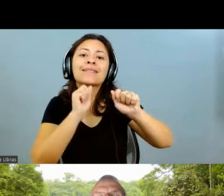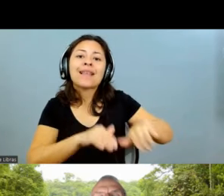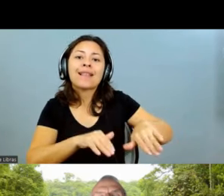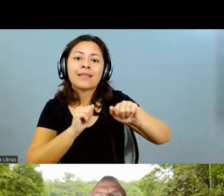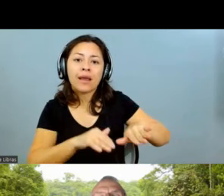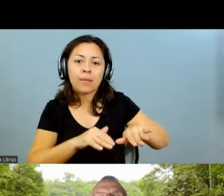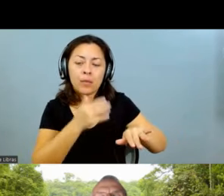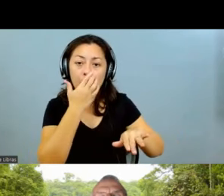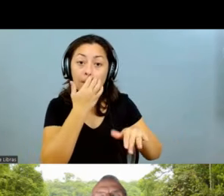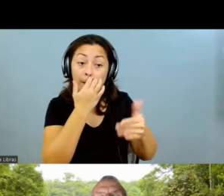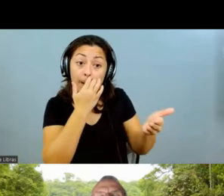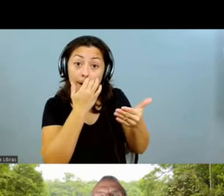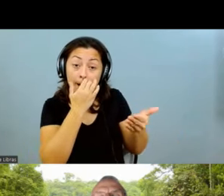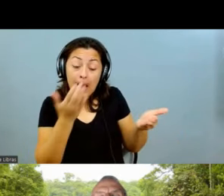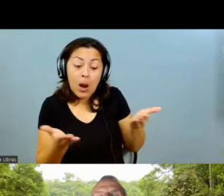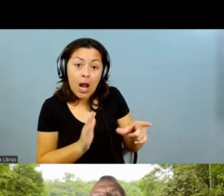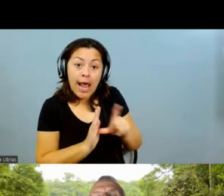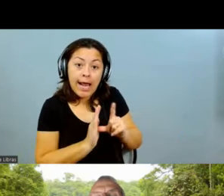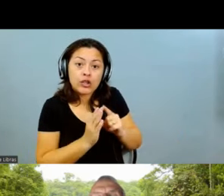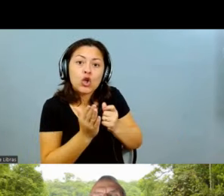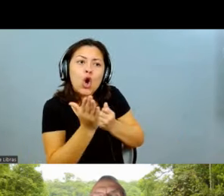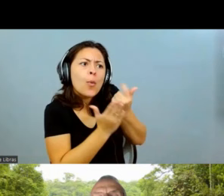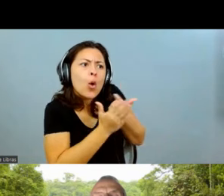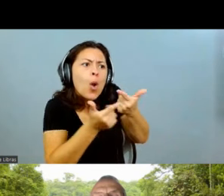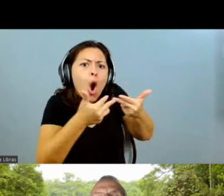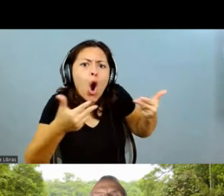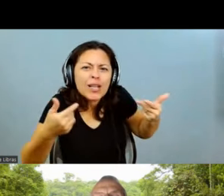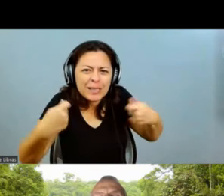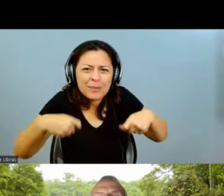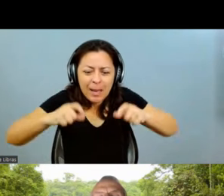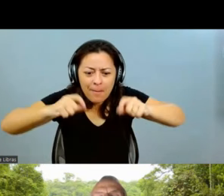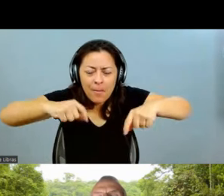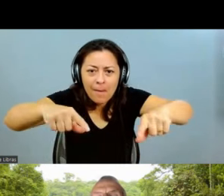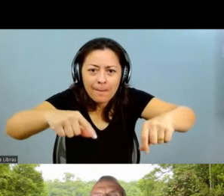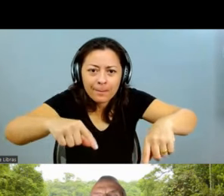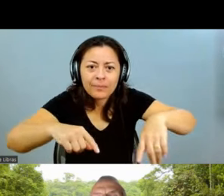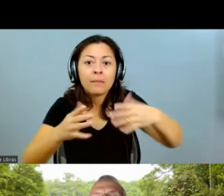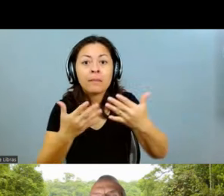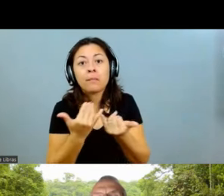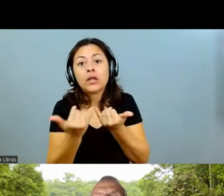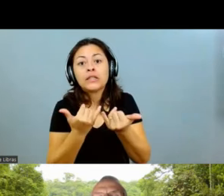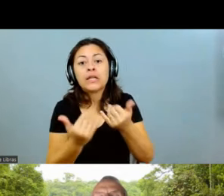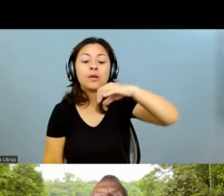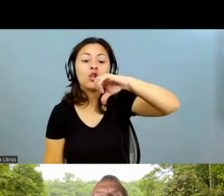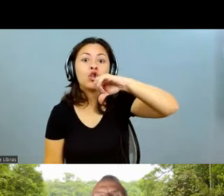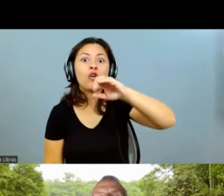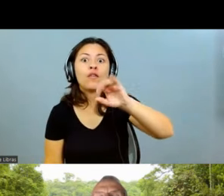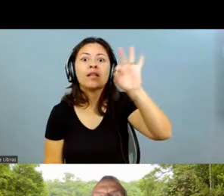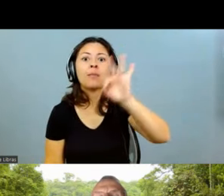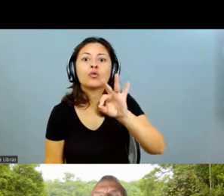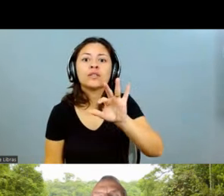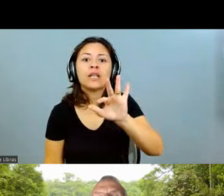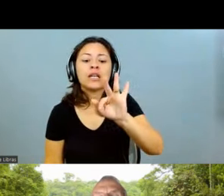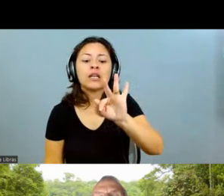dos insumos foram adquiridos 91% dos fertilizantes fosfatados